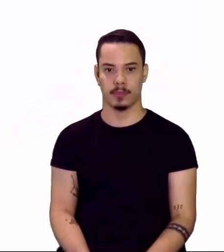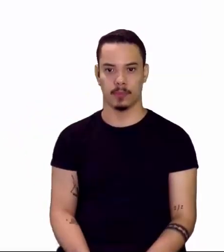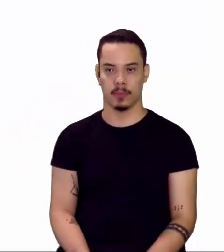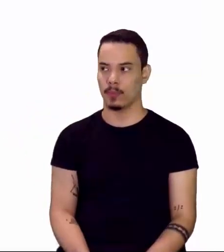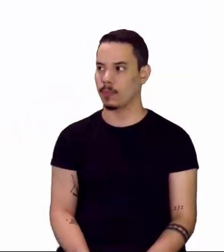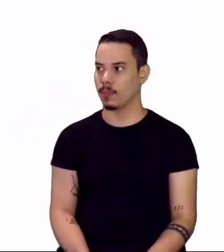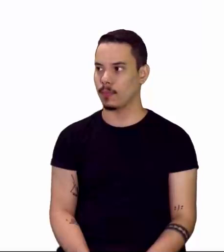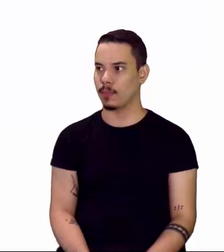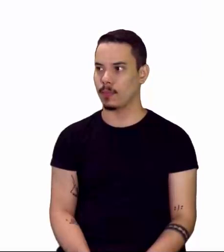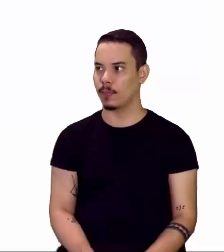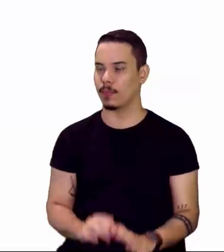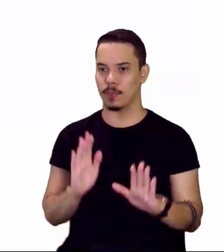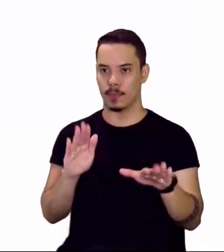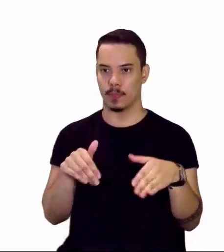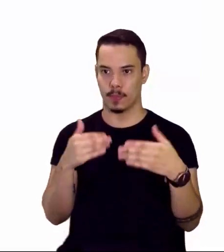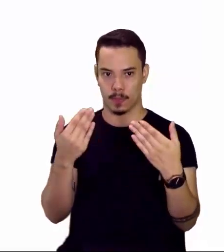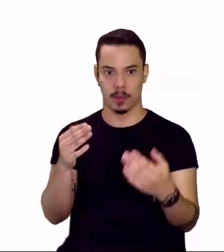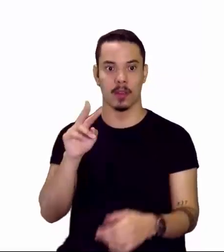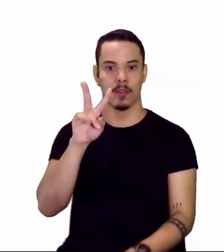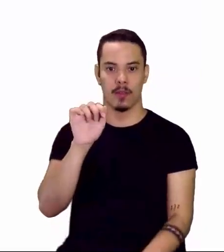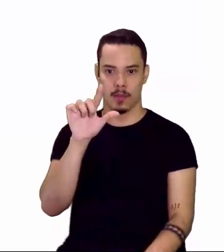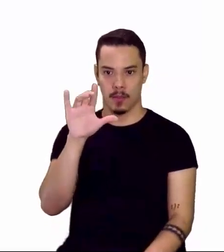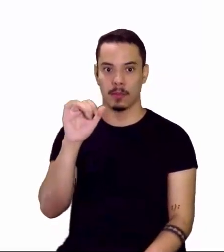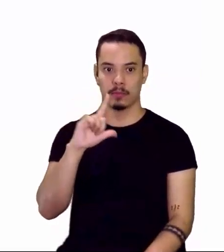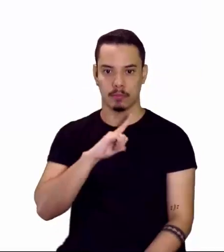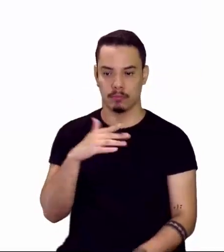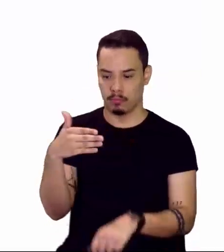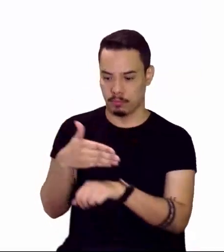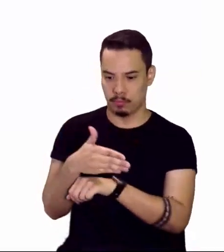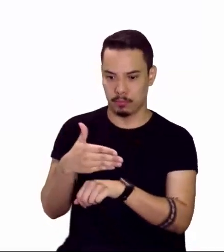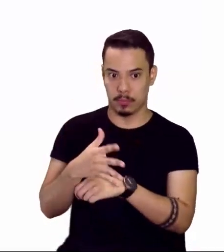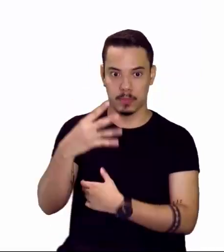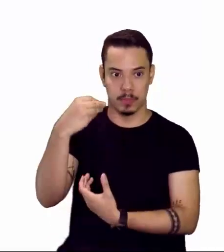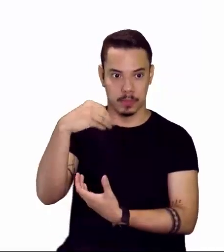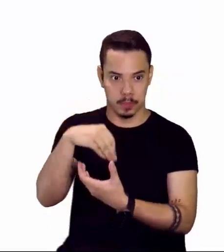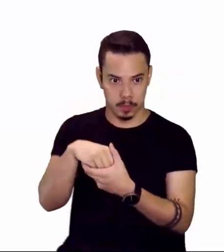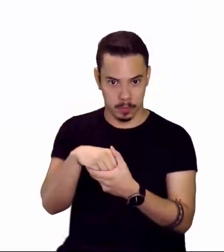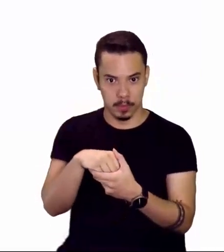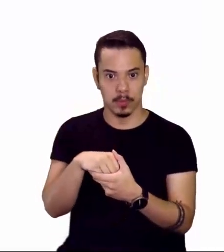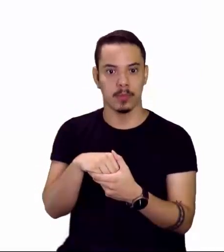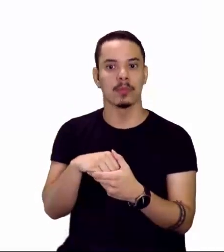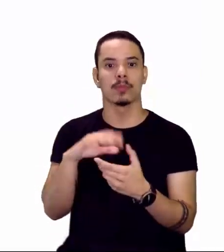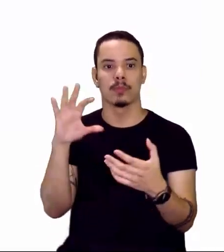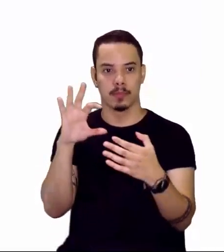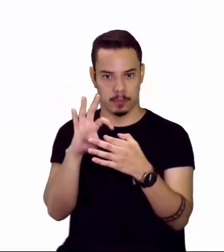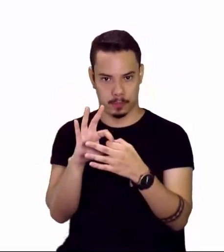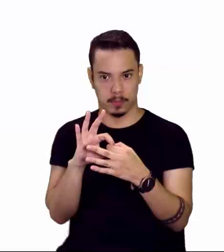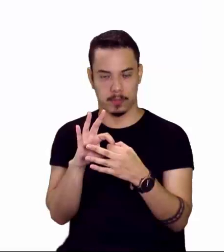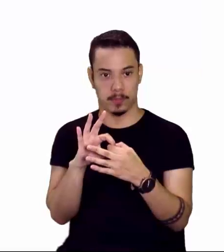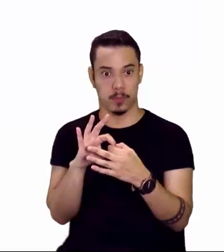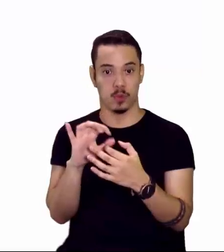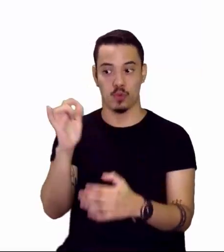Então, os de valência que participam da ligação, eles são ligantes. E os que